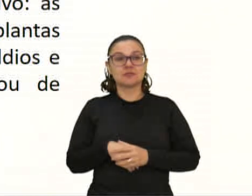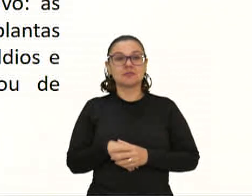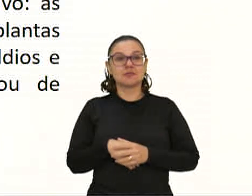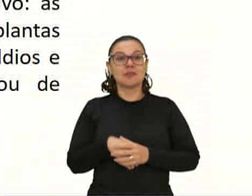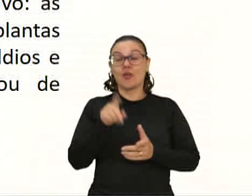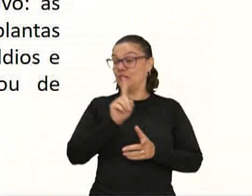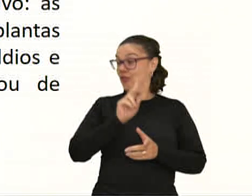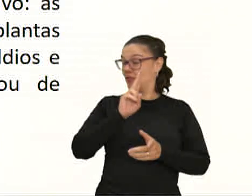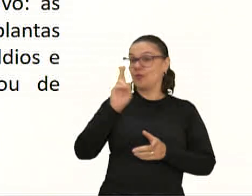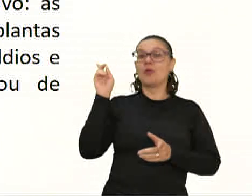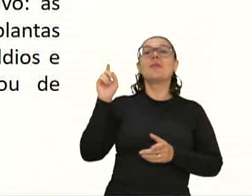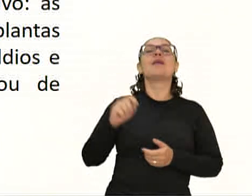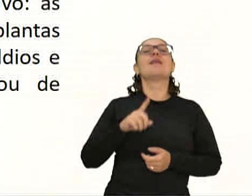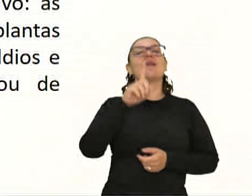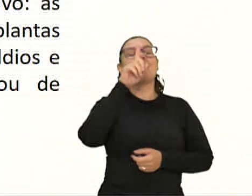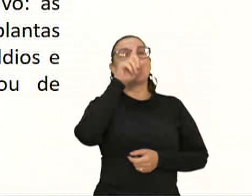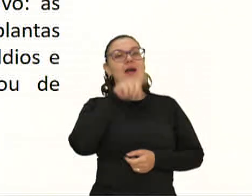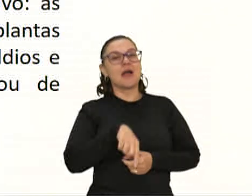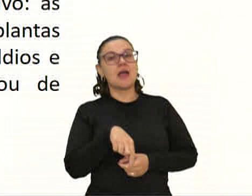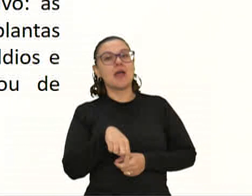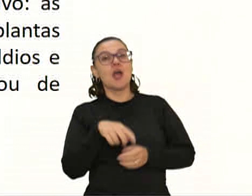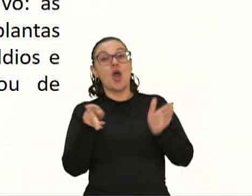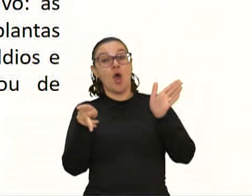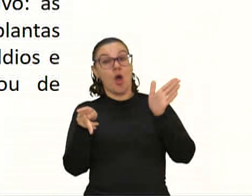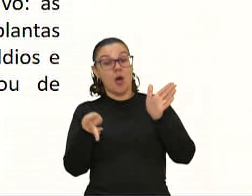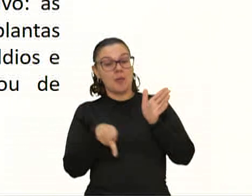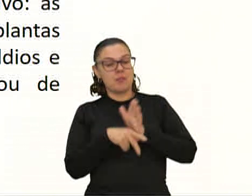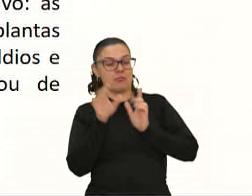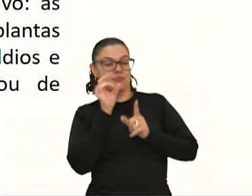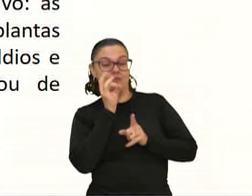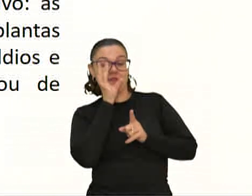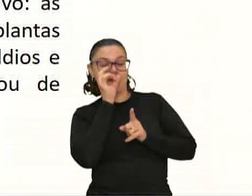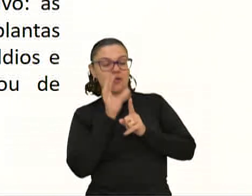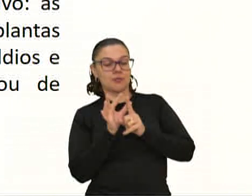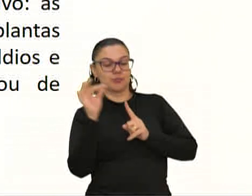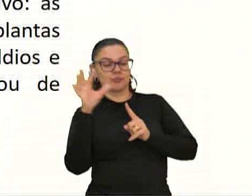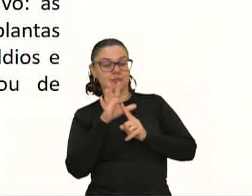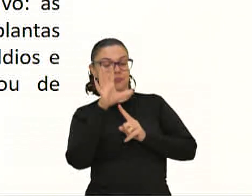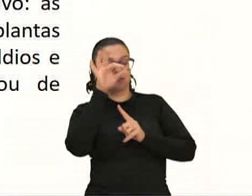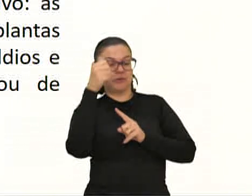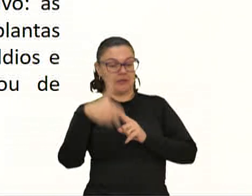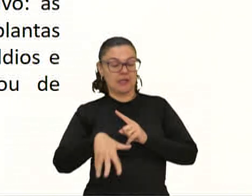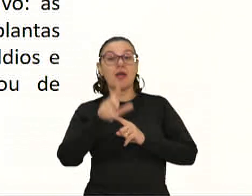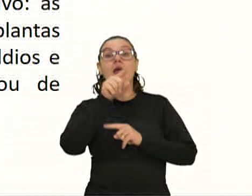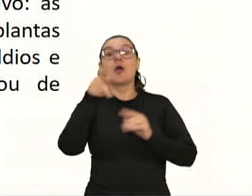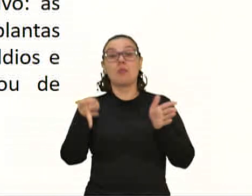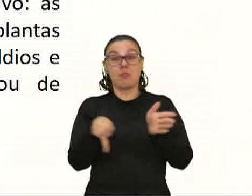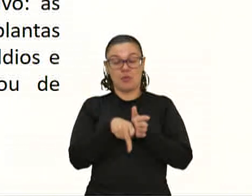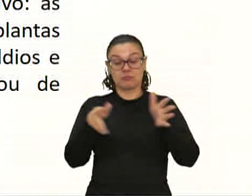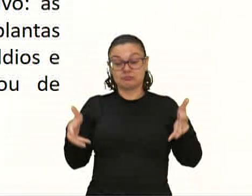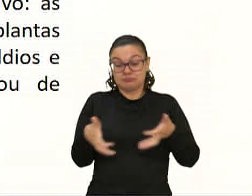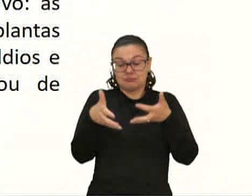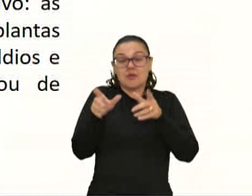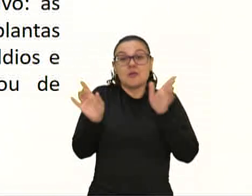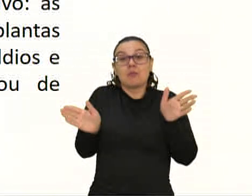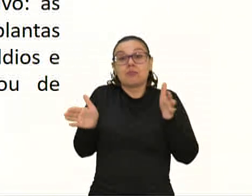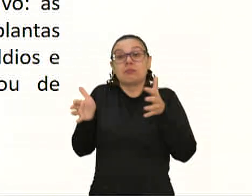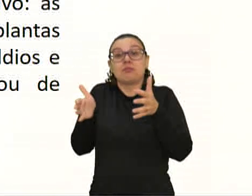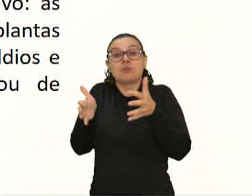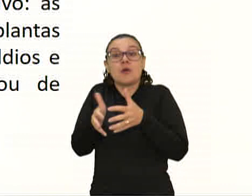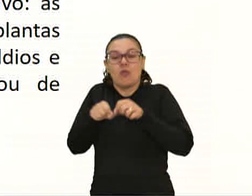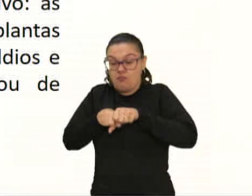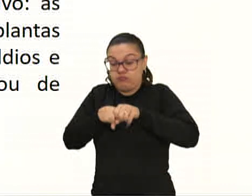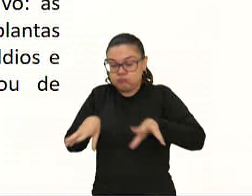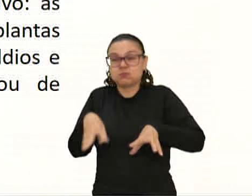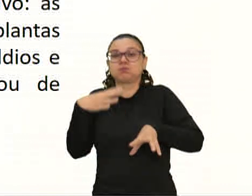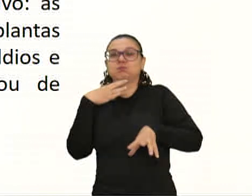Beldroeira? Consideradas daninhas em diversas regiões do país, essas espécies fazem parte de uma seleção ainda pouco